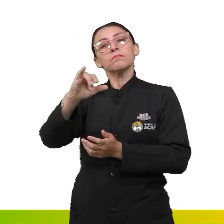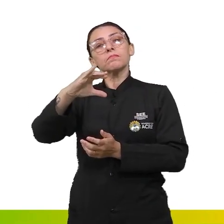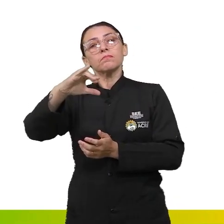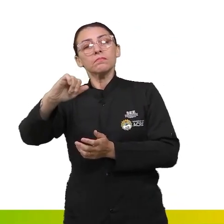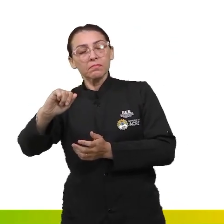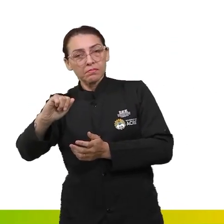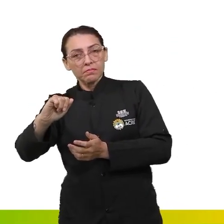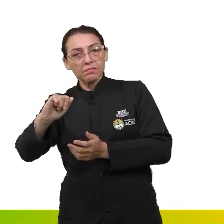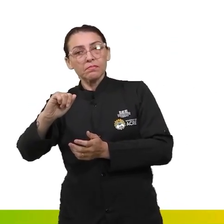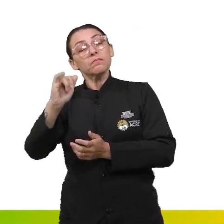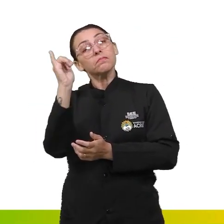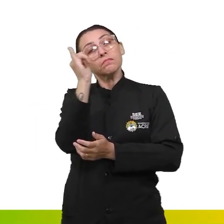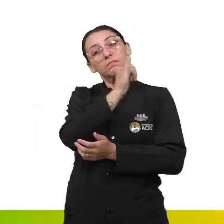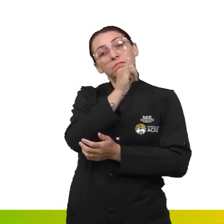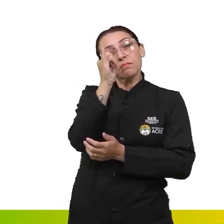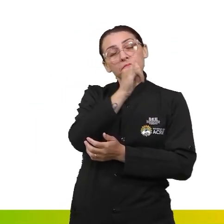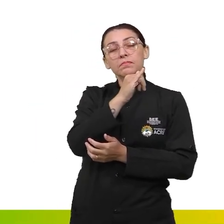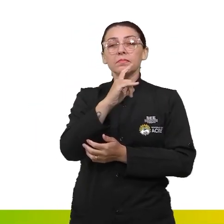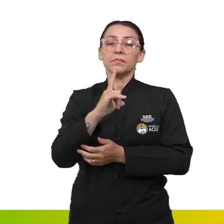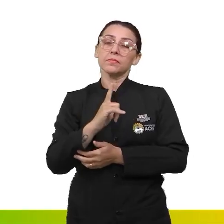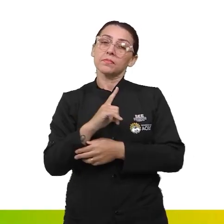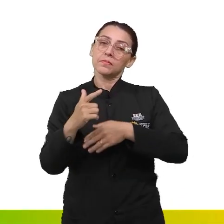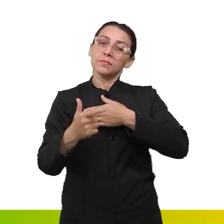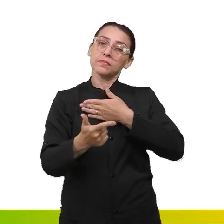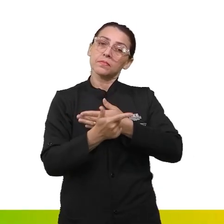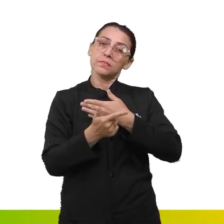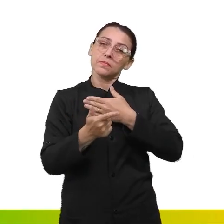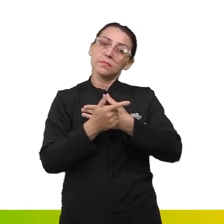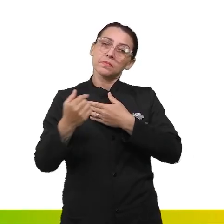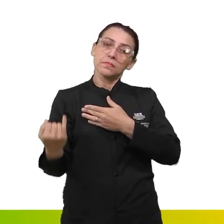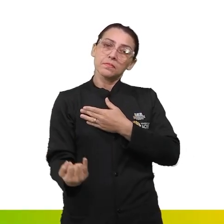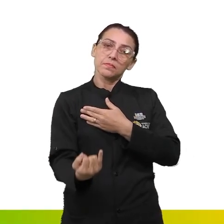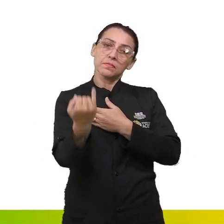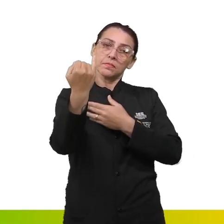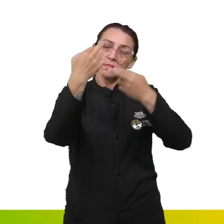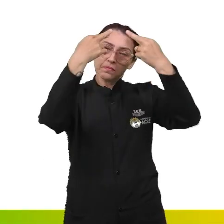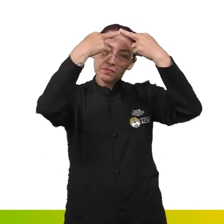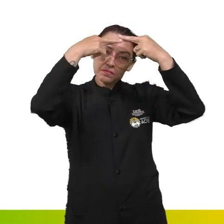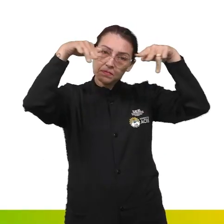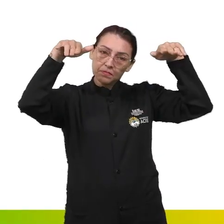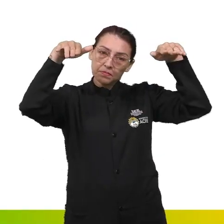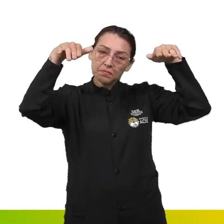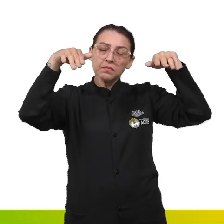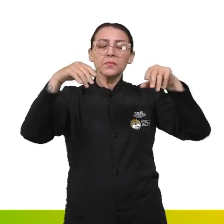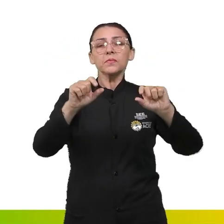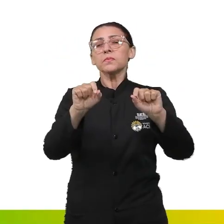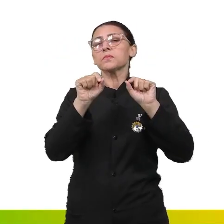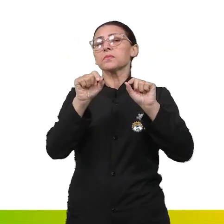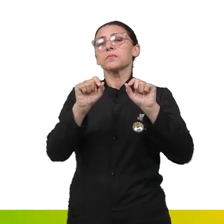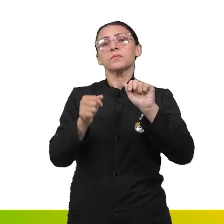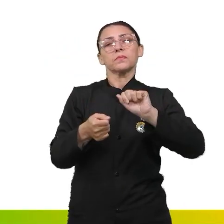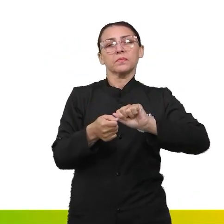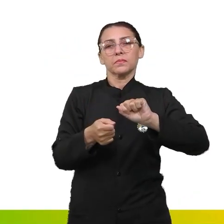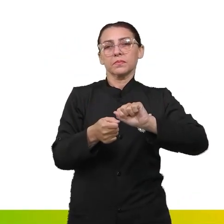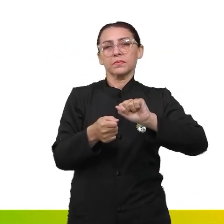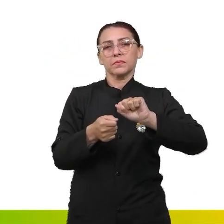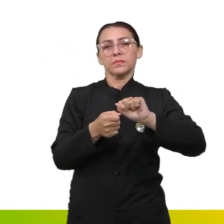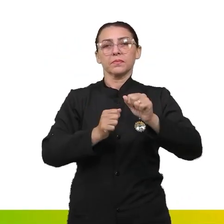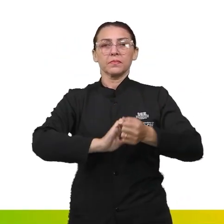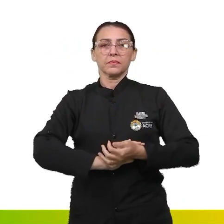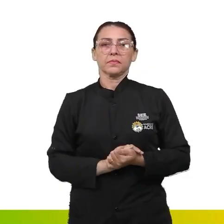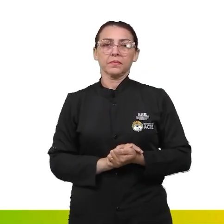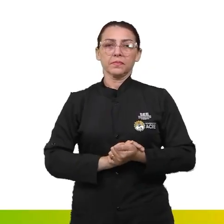em Florença, que desempenharam um papel crucial no Renascimento. O que eles faziam, professor? Aqui,